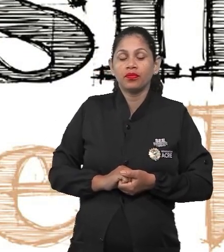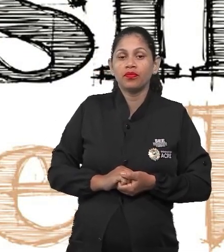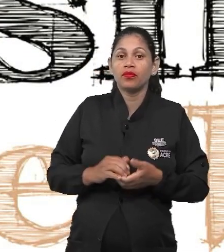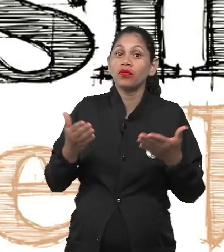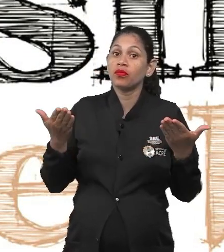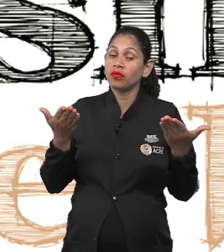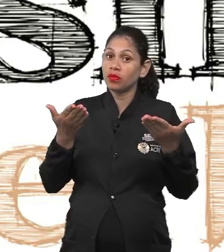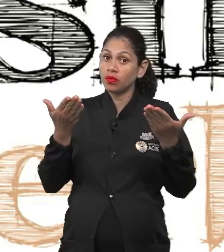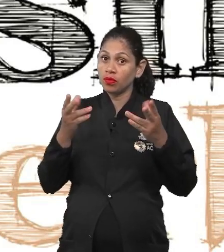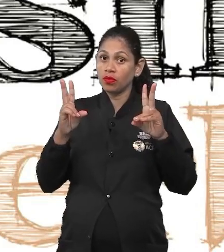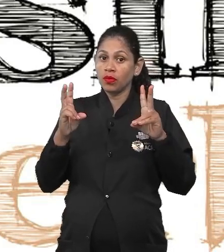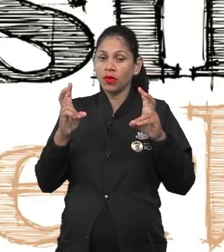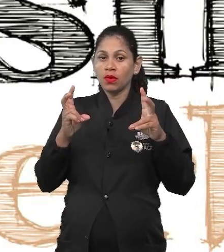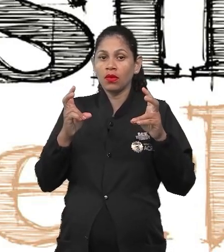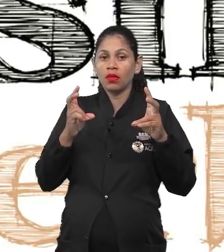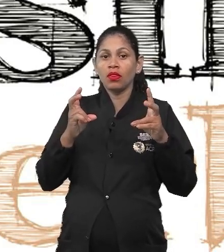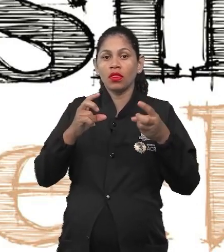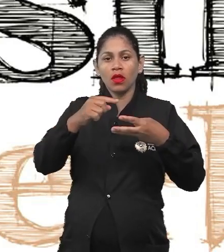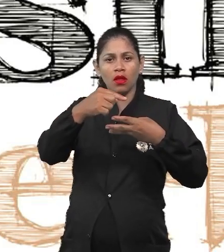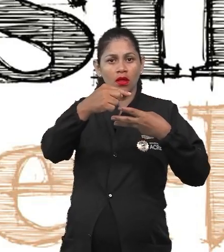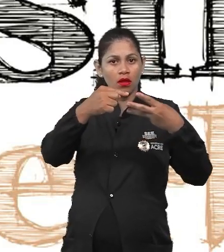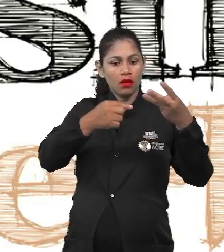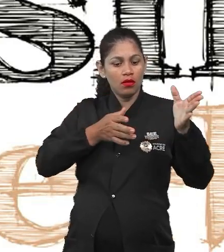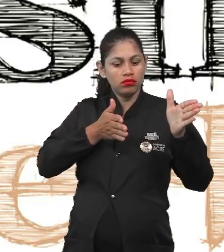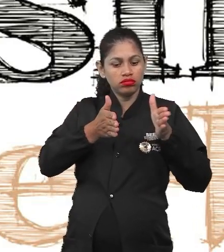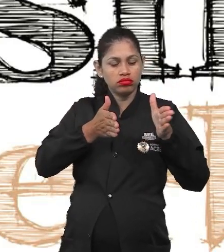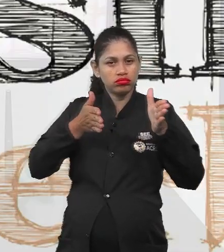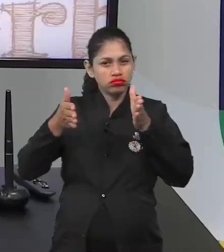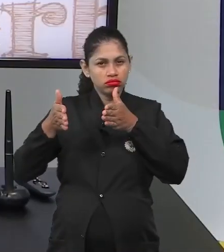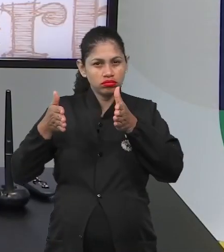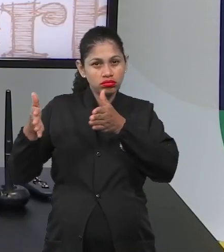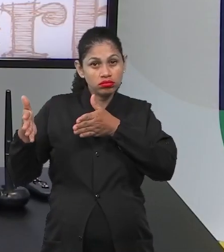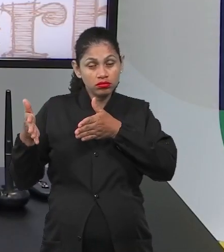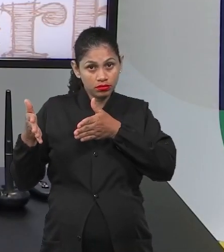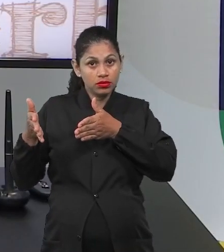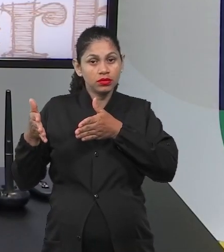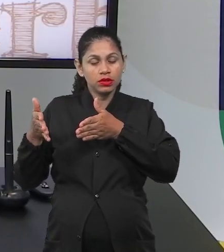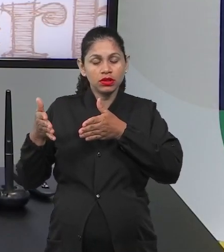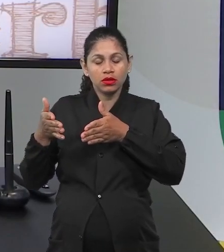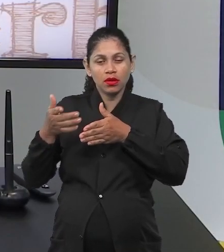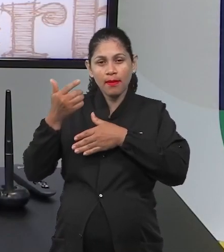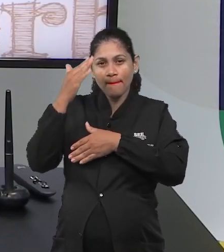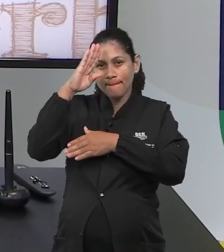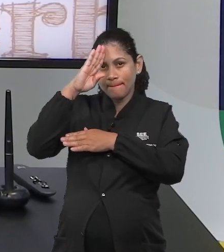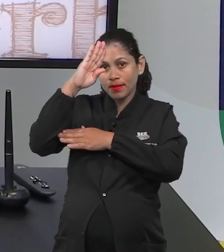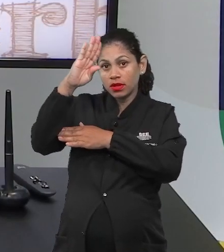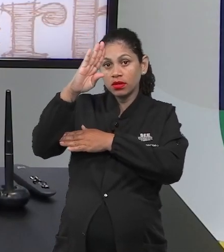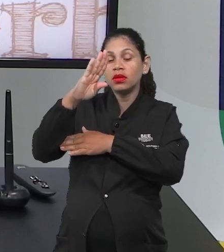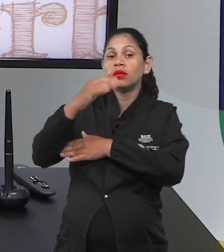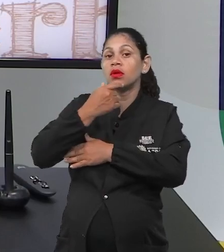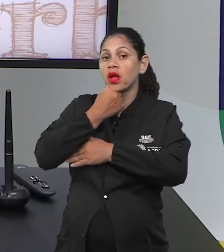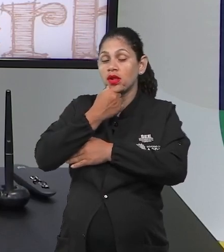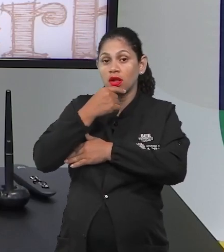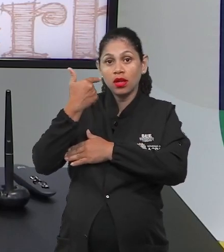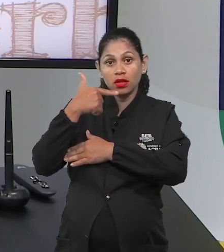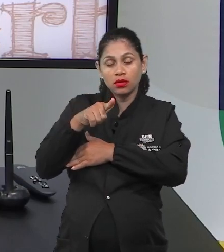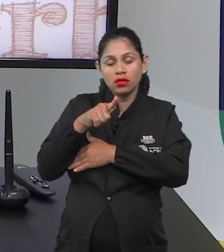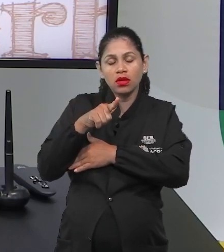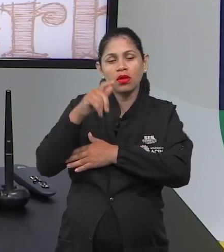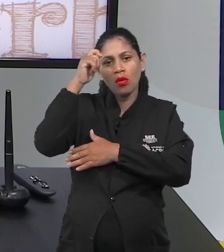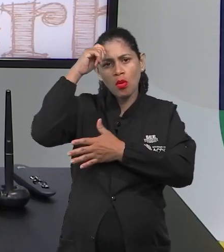3 principais períodos da língua inglesa e quais foram os autores que representaram cada um desses